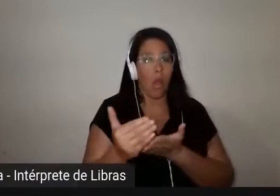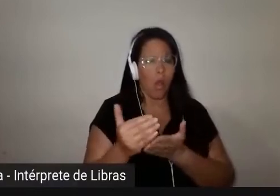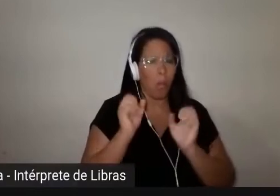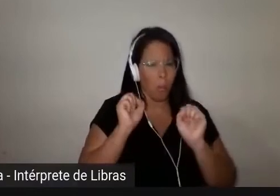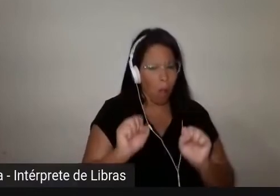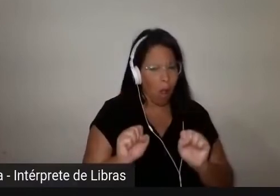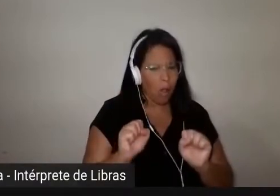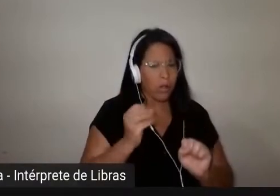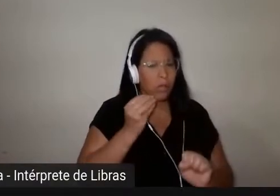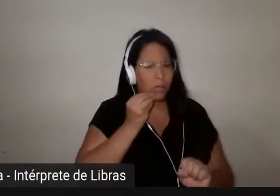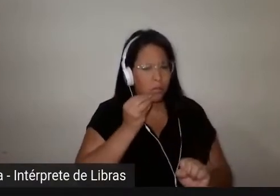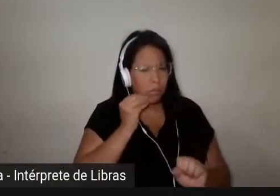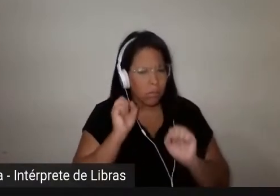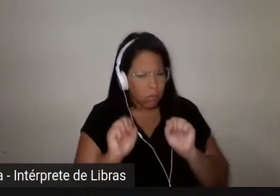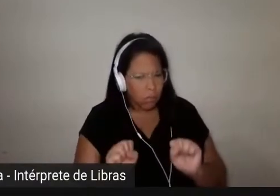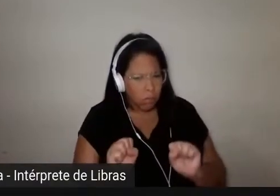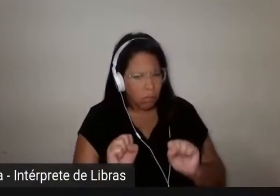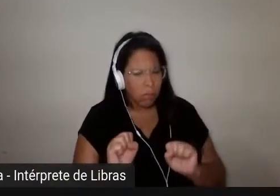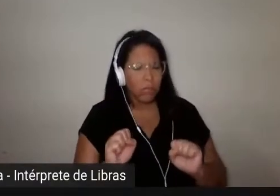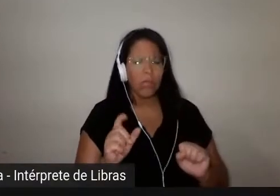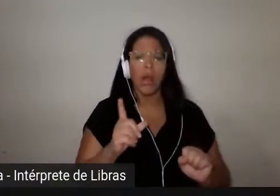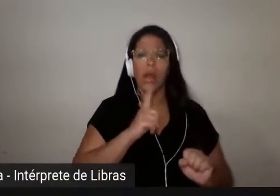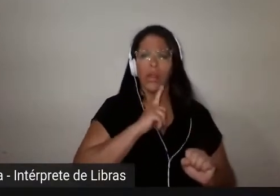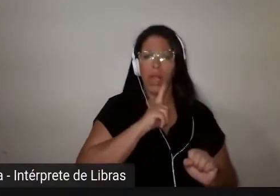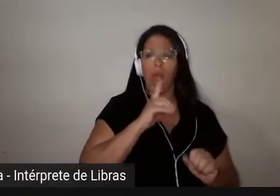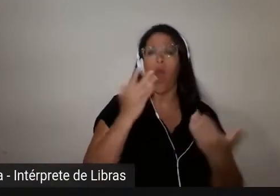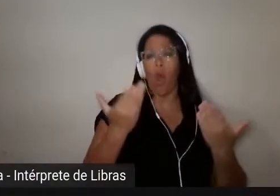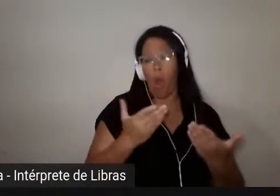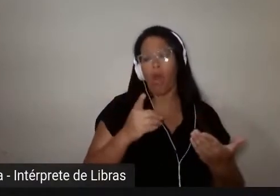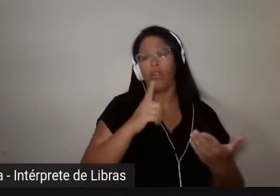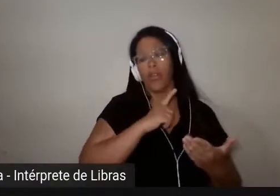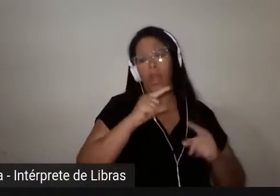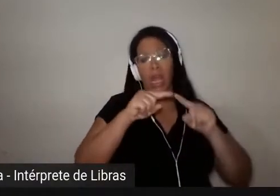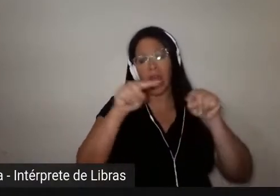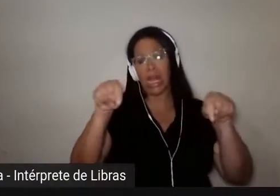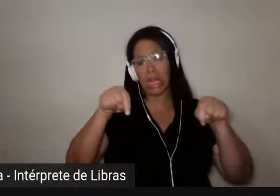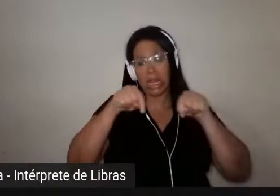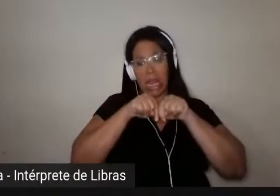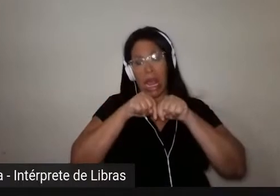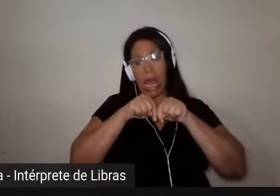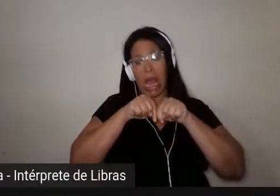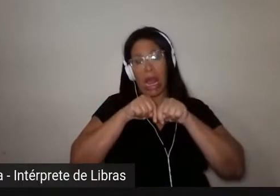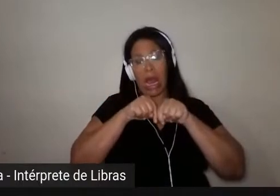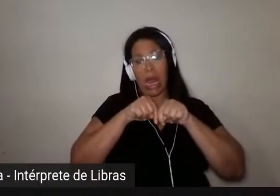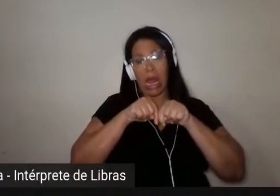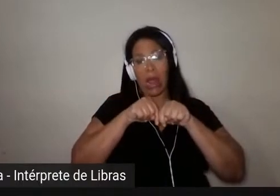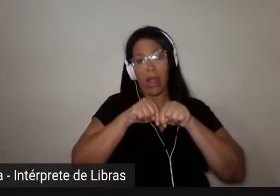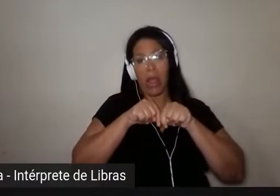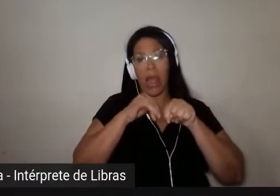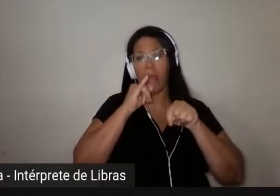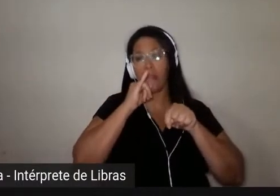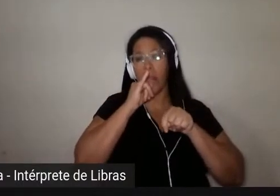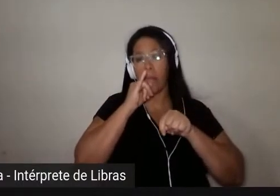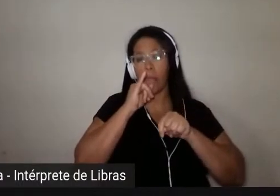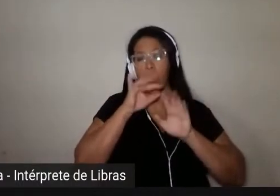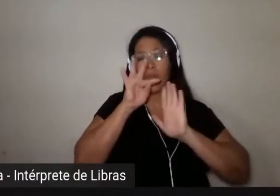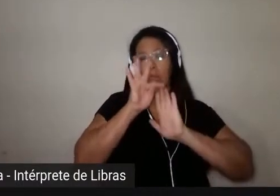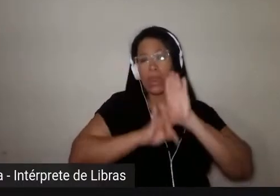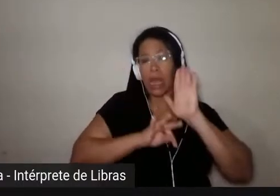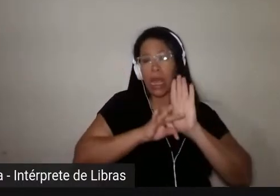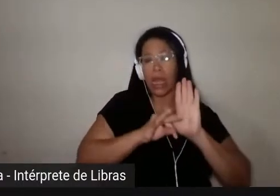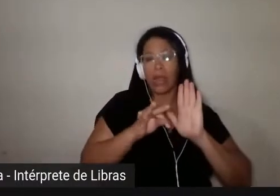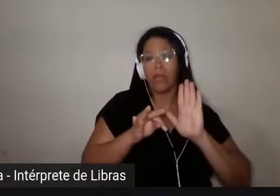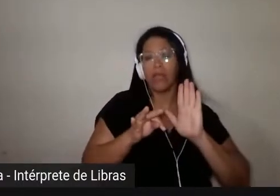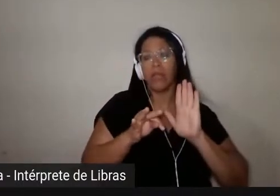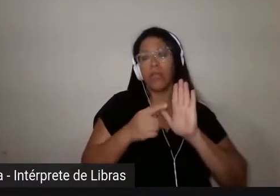A gente entende, né, assim, hoje tem sido aplicado no departamento, que o recebimento de destaques, de